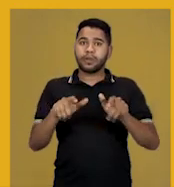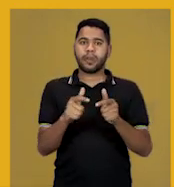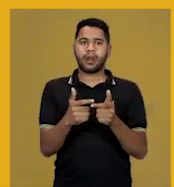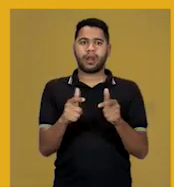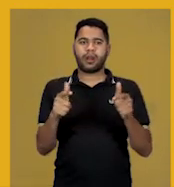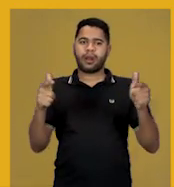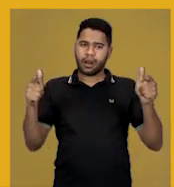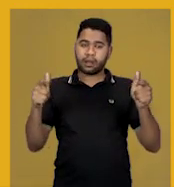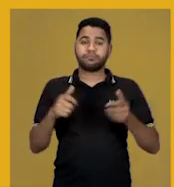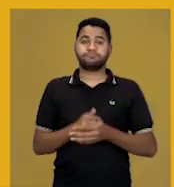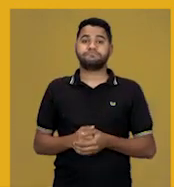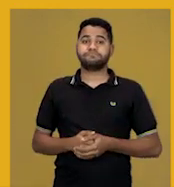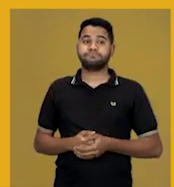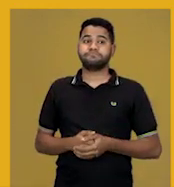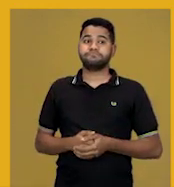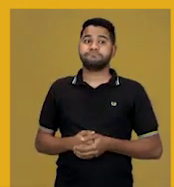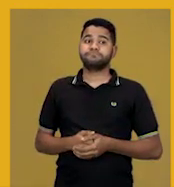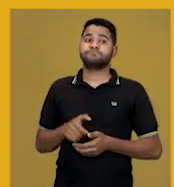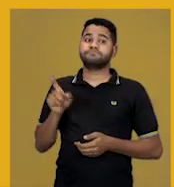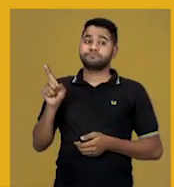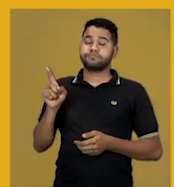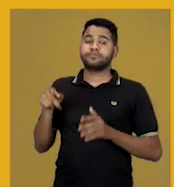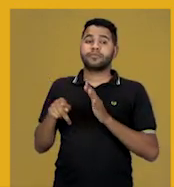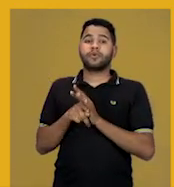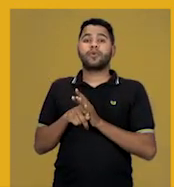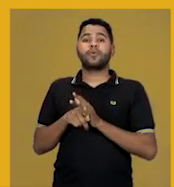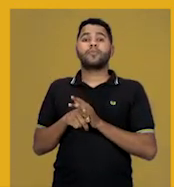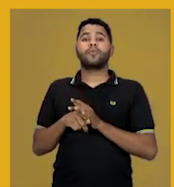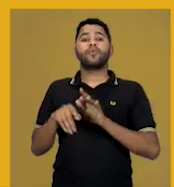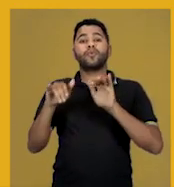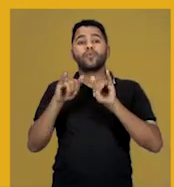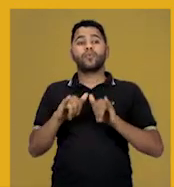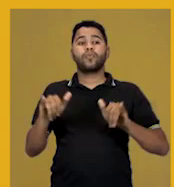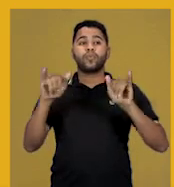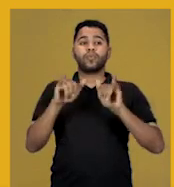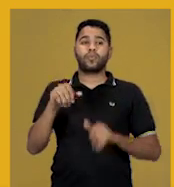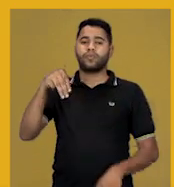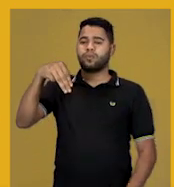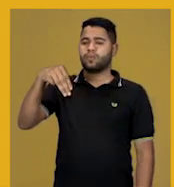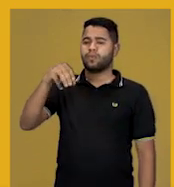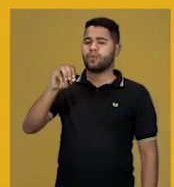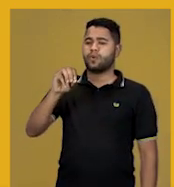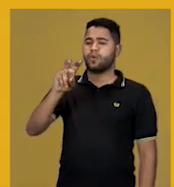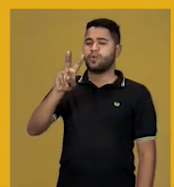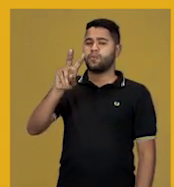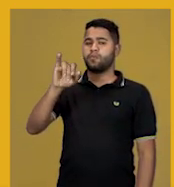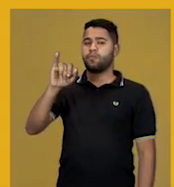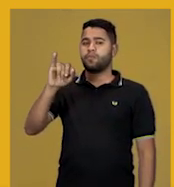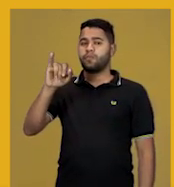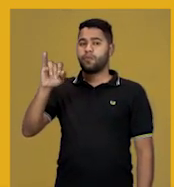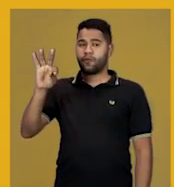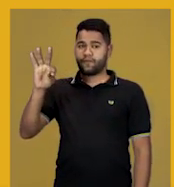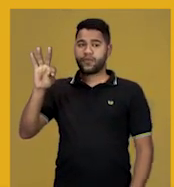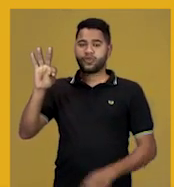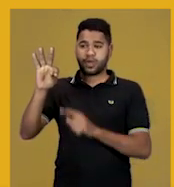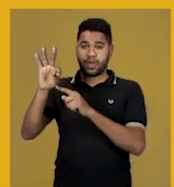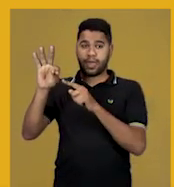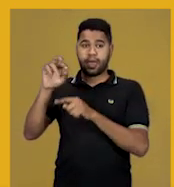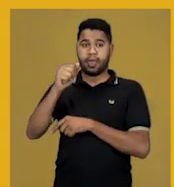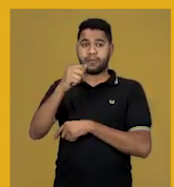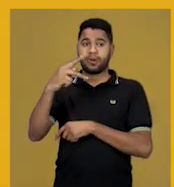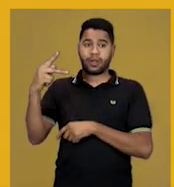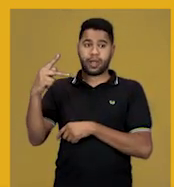vai falar, olha, relatório global do MoveIt mostra que o uso de bicicletas e